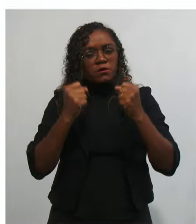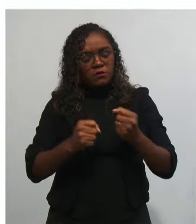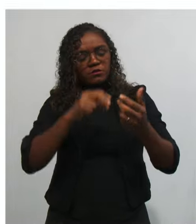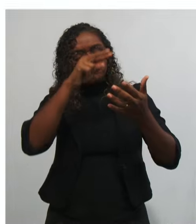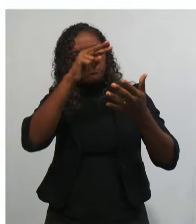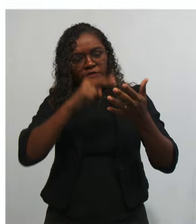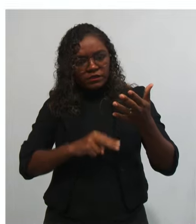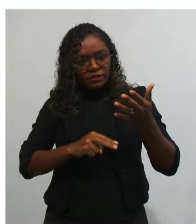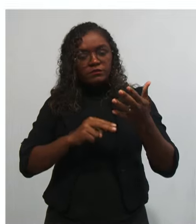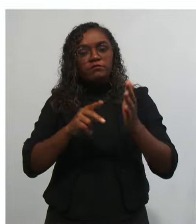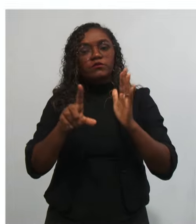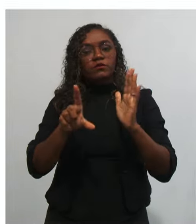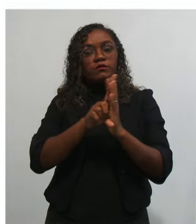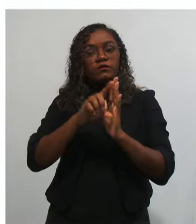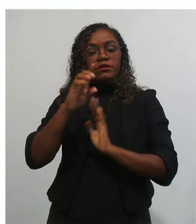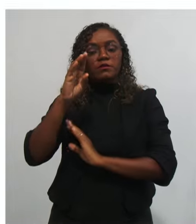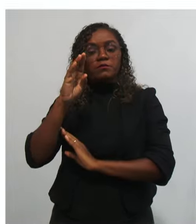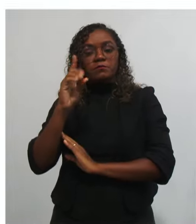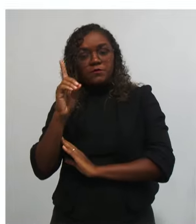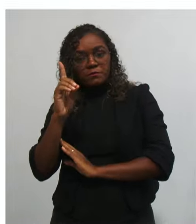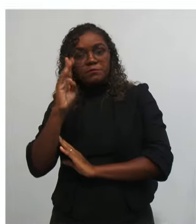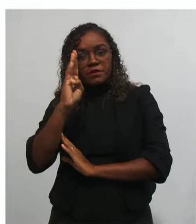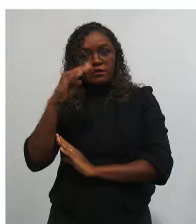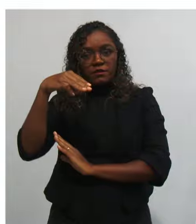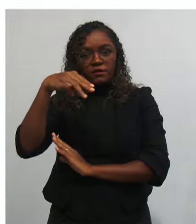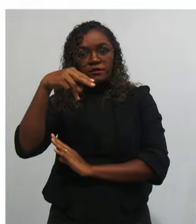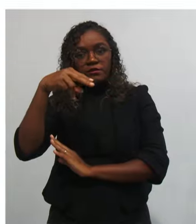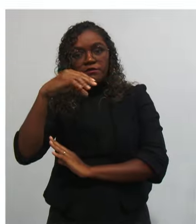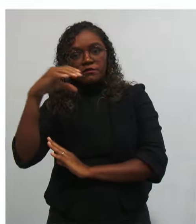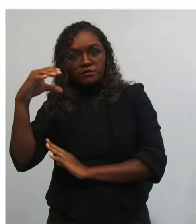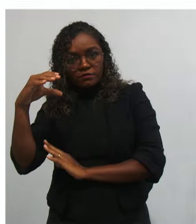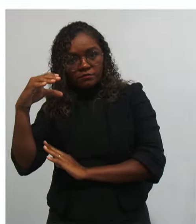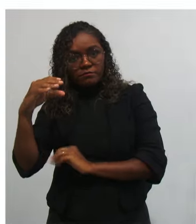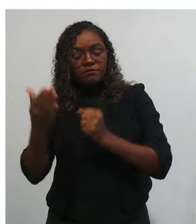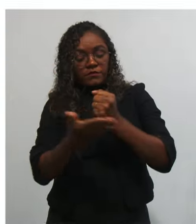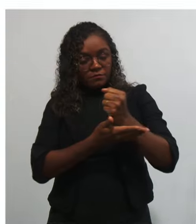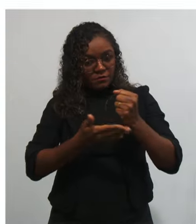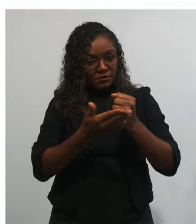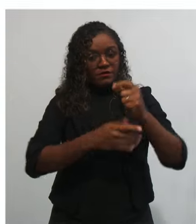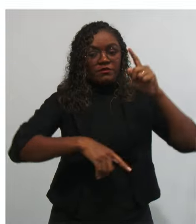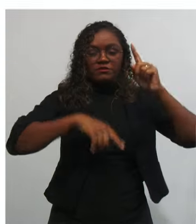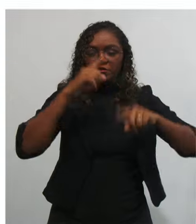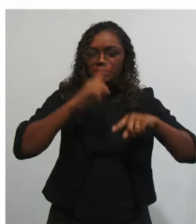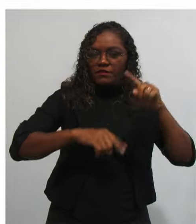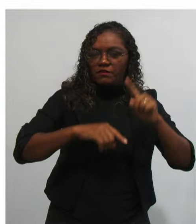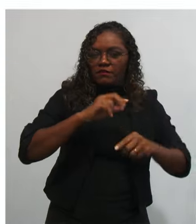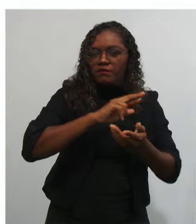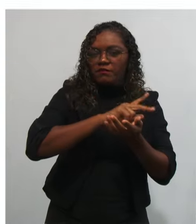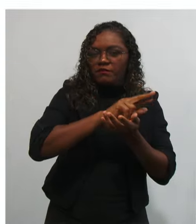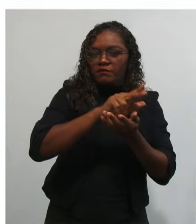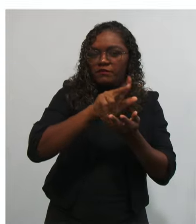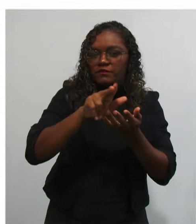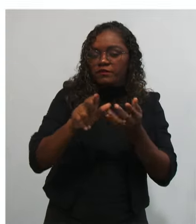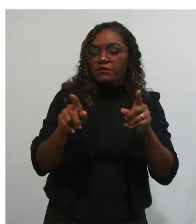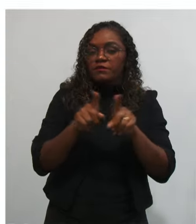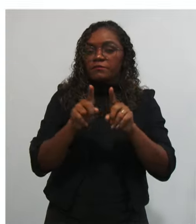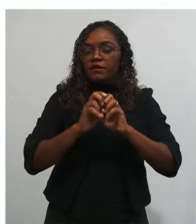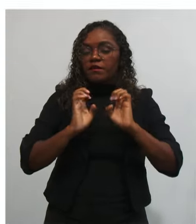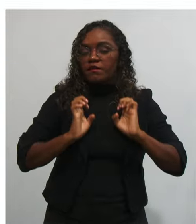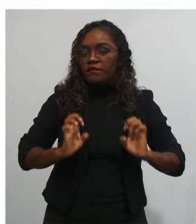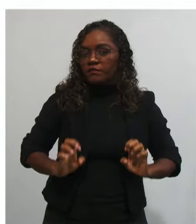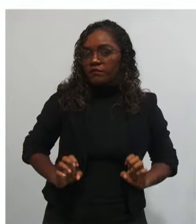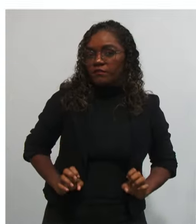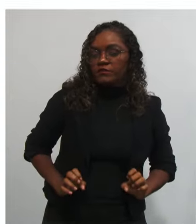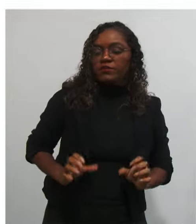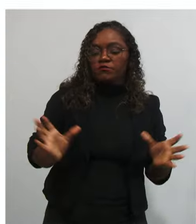eh tivemos muita base aqui nessa questão da dos instrumentos eh da questão ética